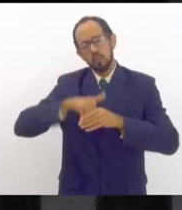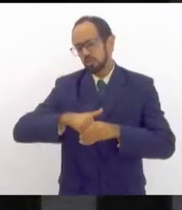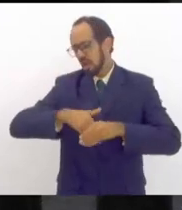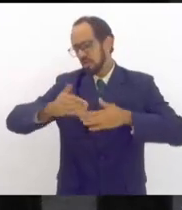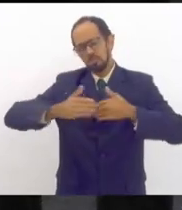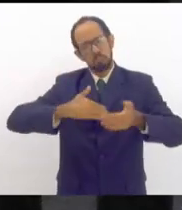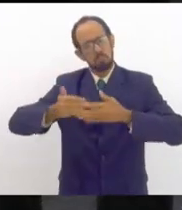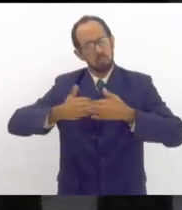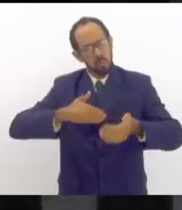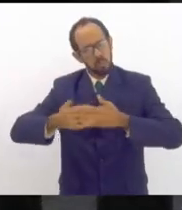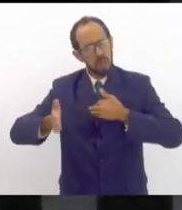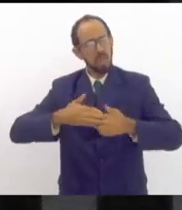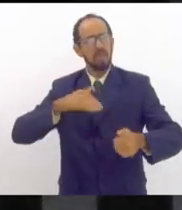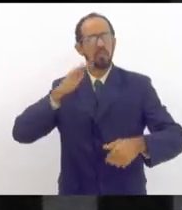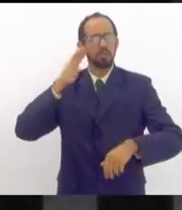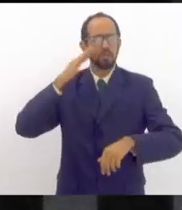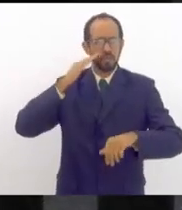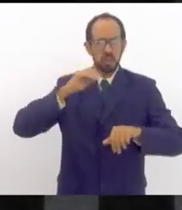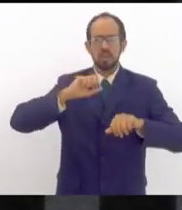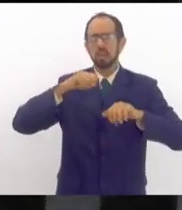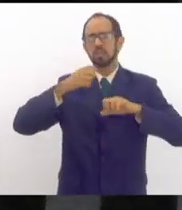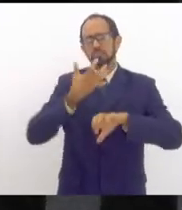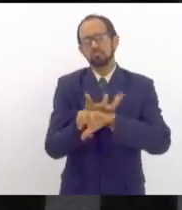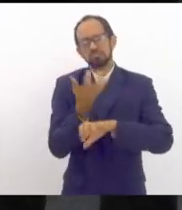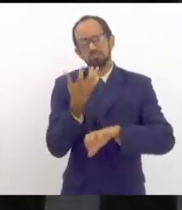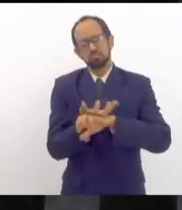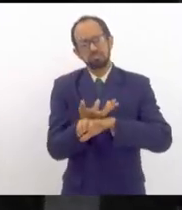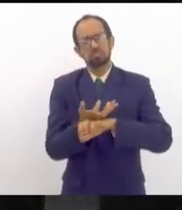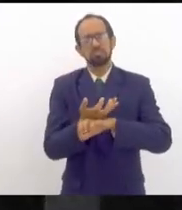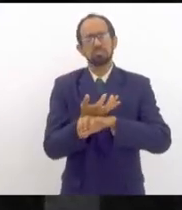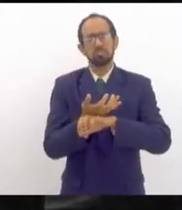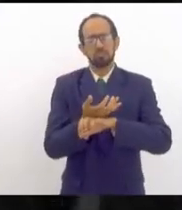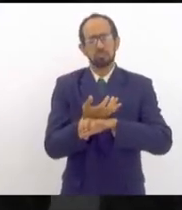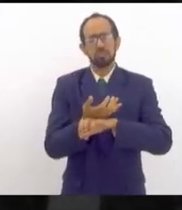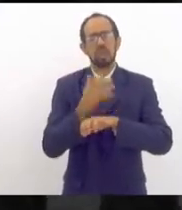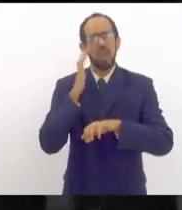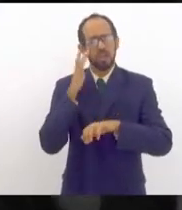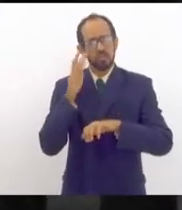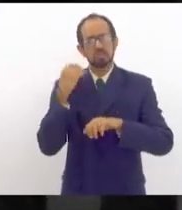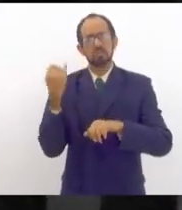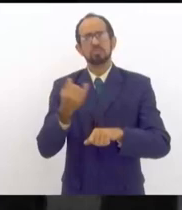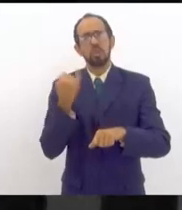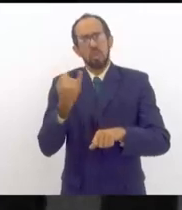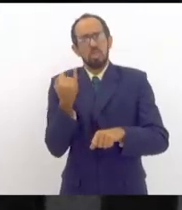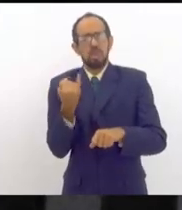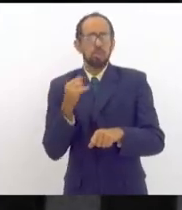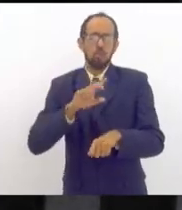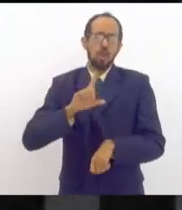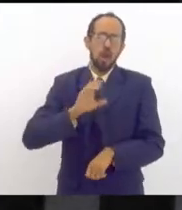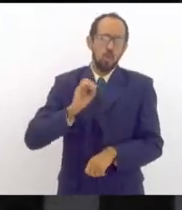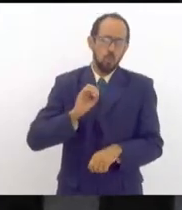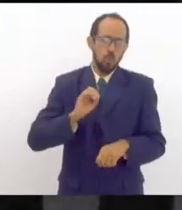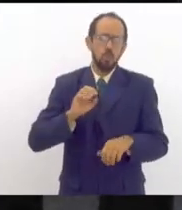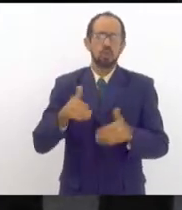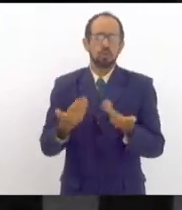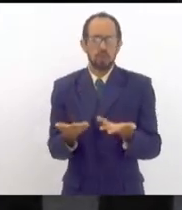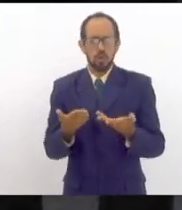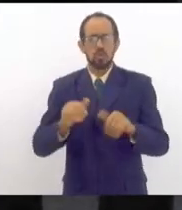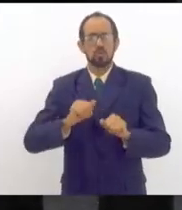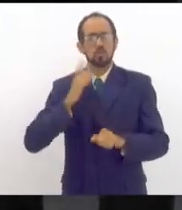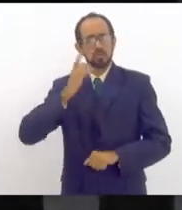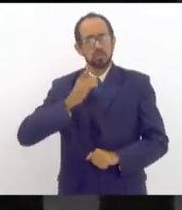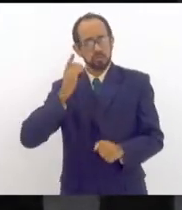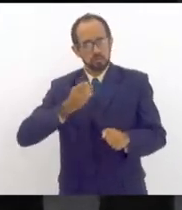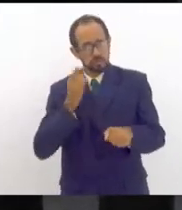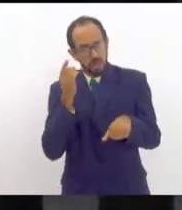bem entenderem nas matérias que assim acharem conveniente adequado então Os Deputados de maneira